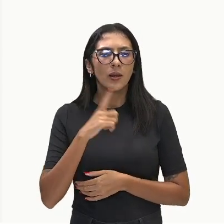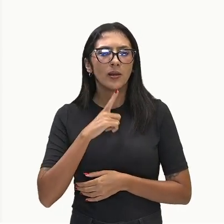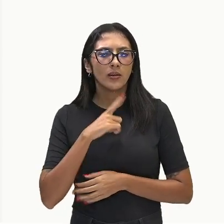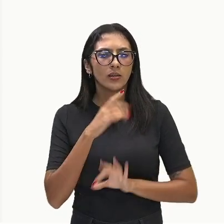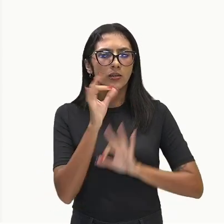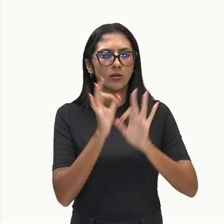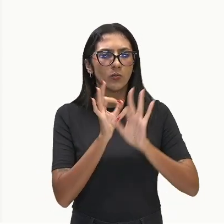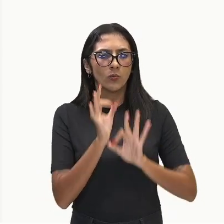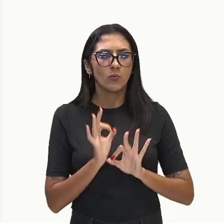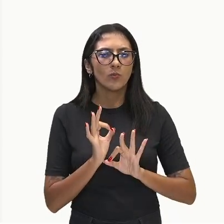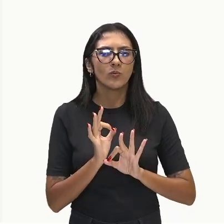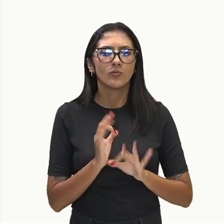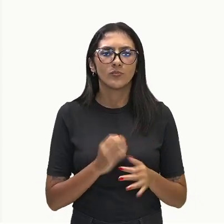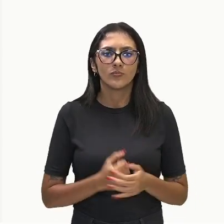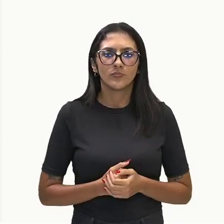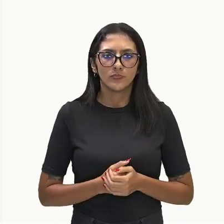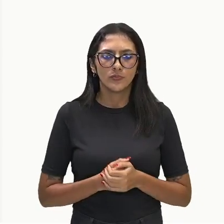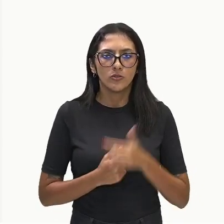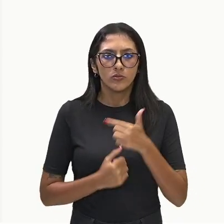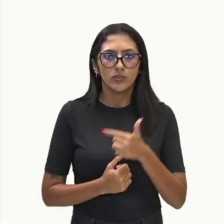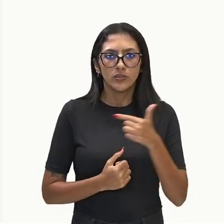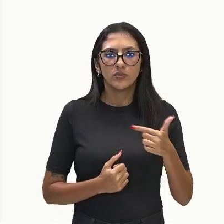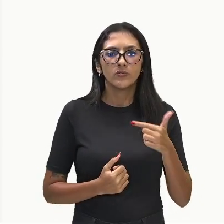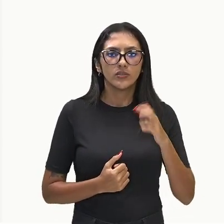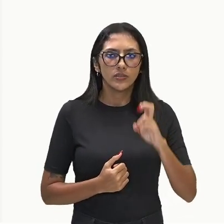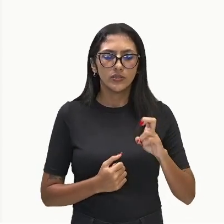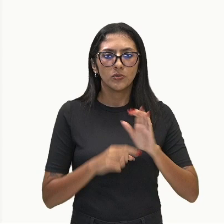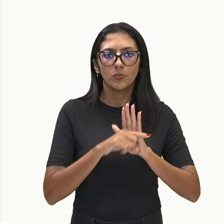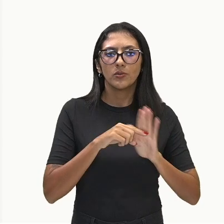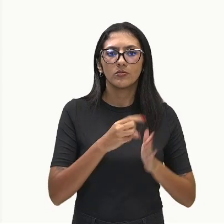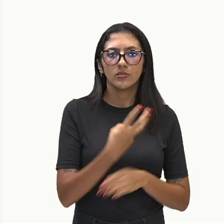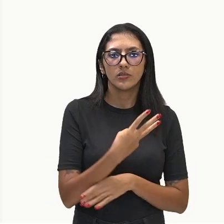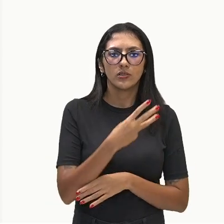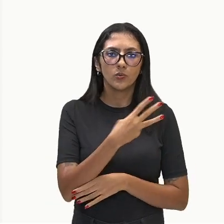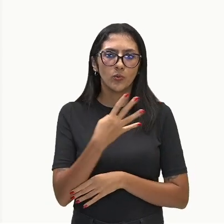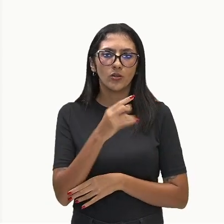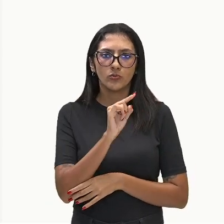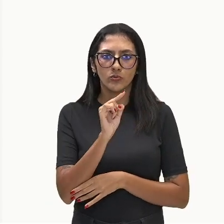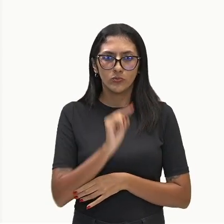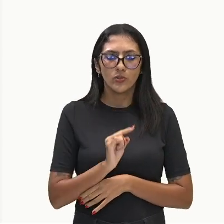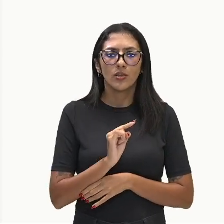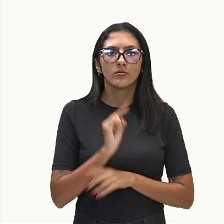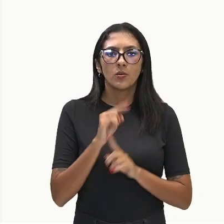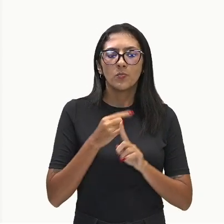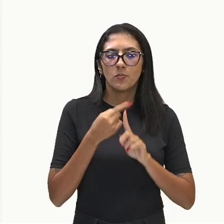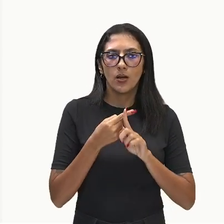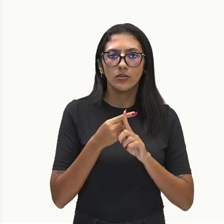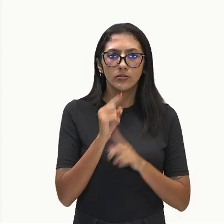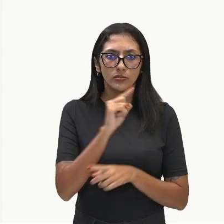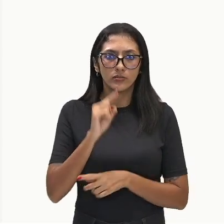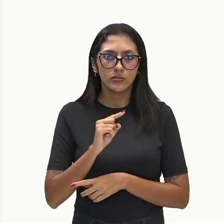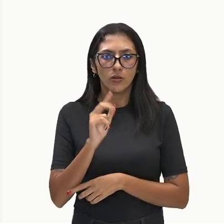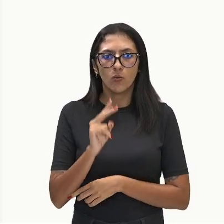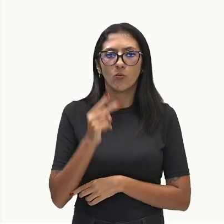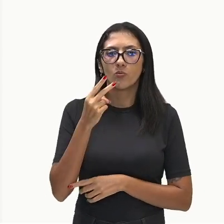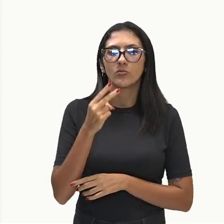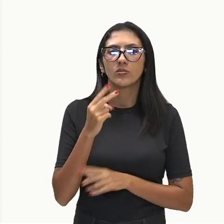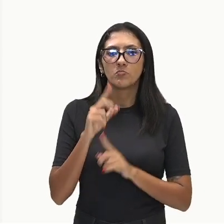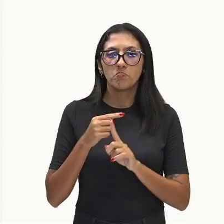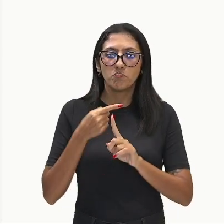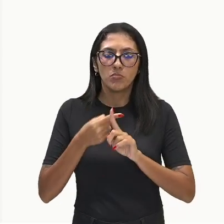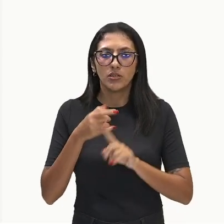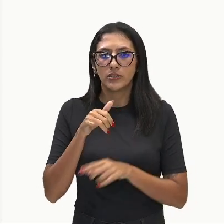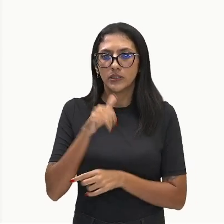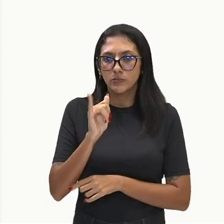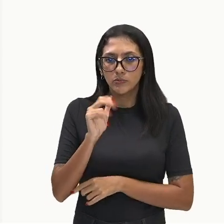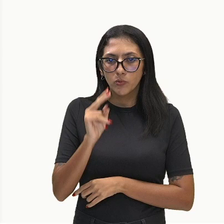tem 225 menos 34z mais z ao quadrado mais y ao quadrado igual a zero. A gente vai pegar